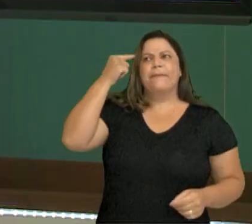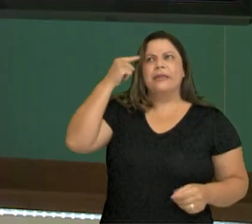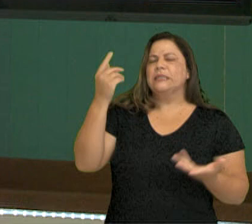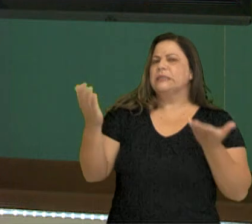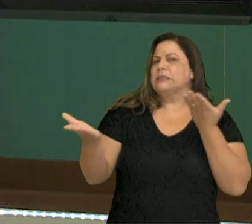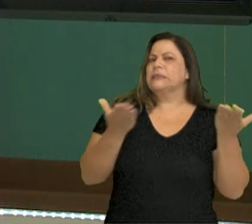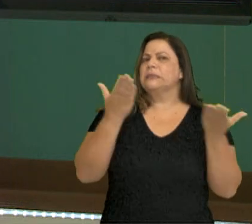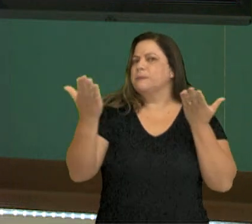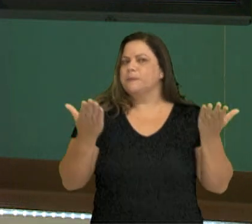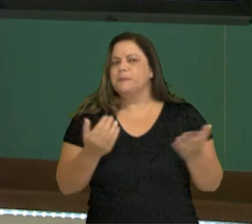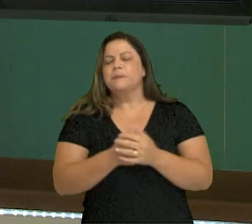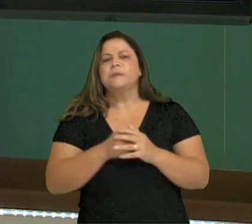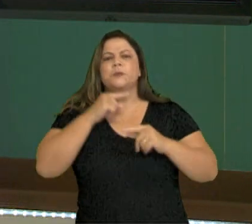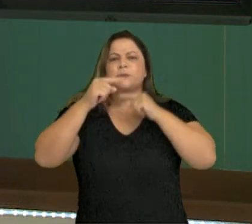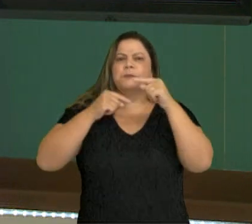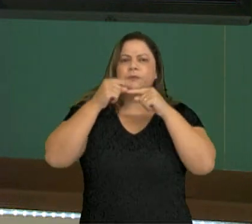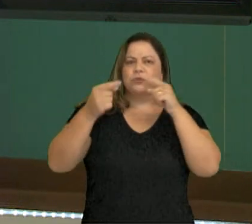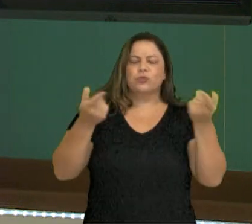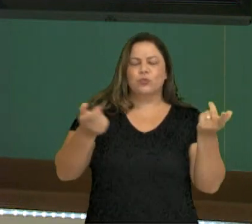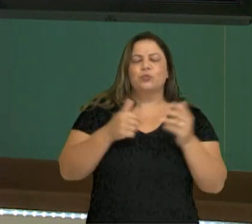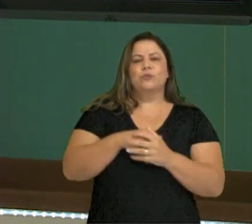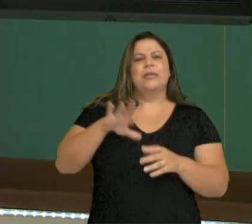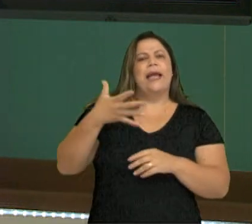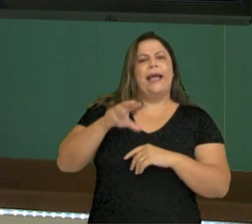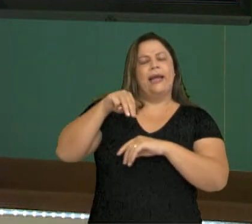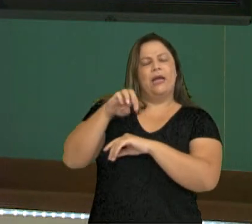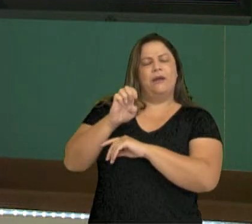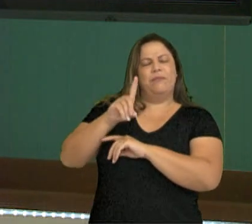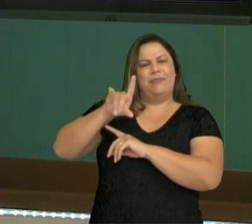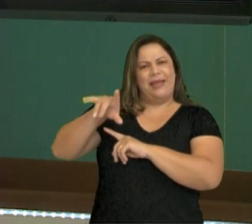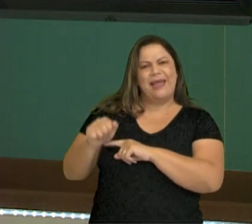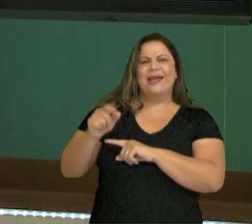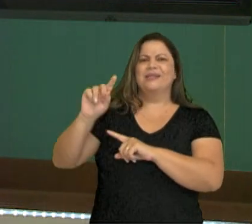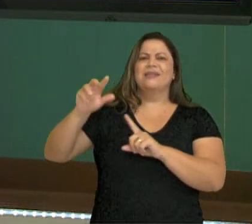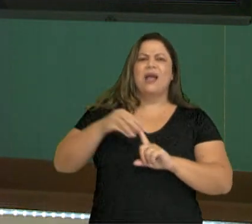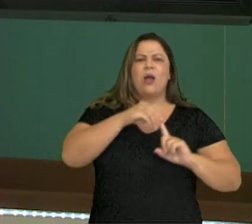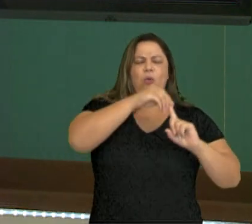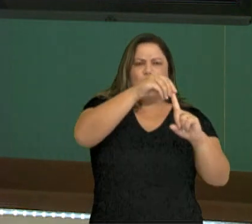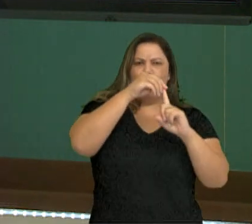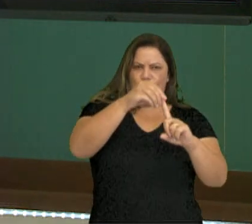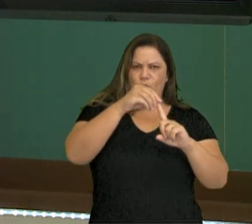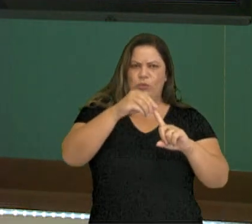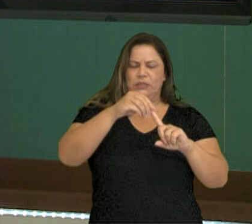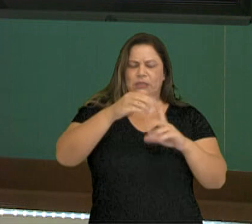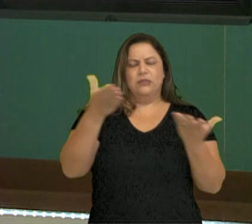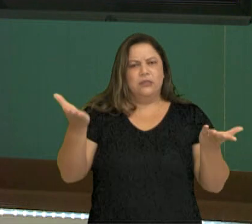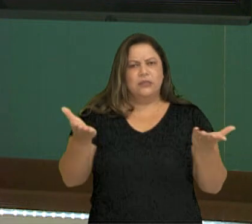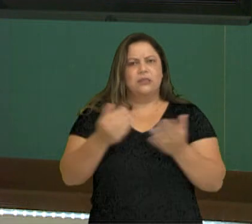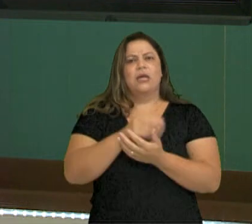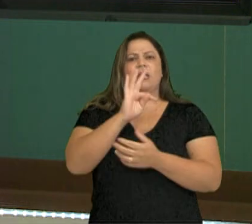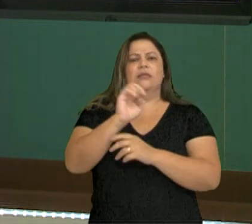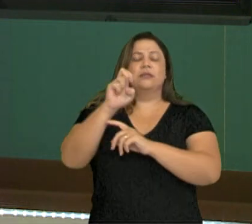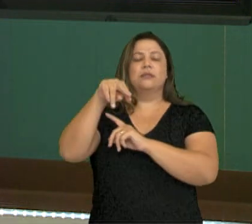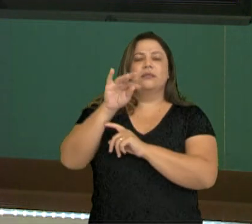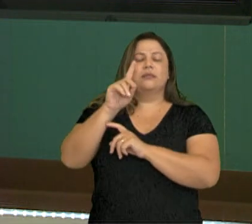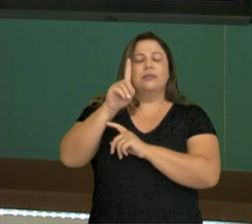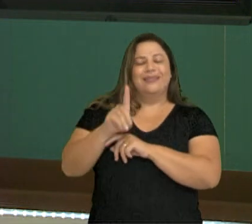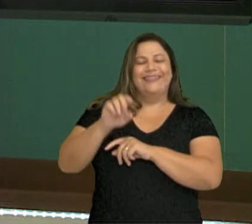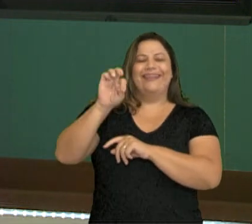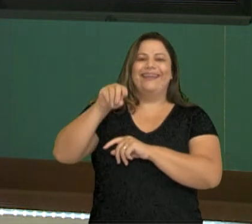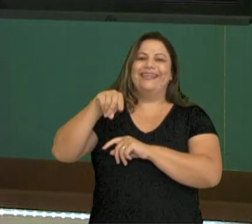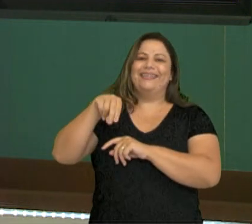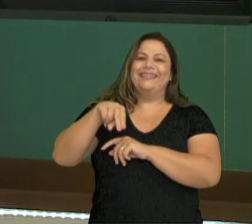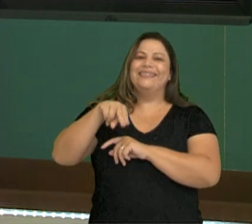alguns questionamentos aqui. A média é a única medida de tendência central? Não. A gente vai